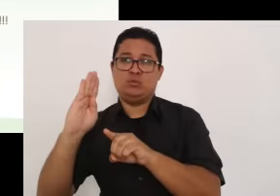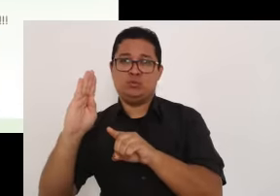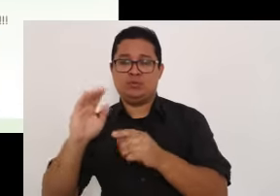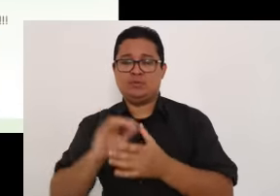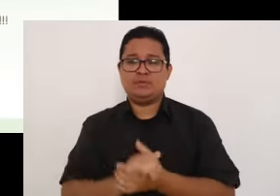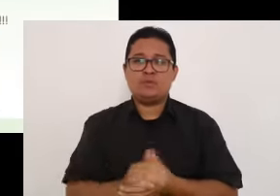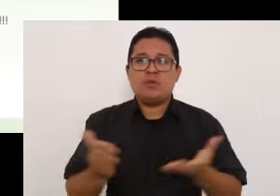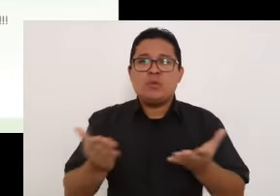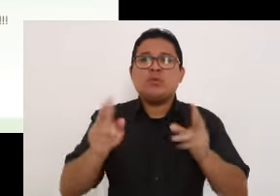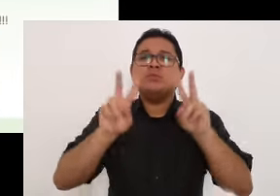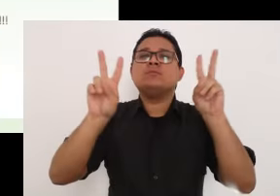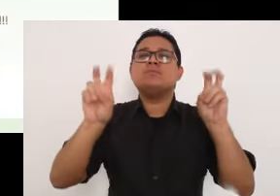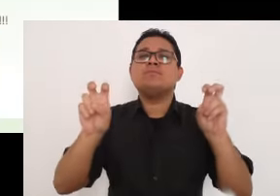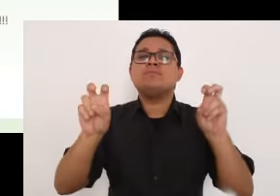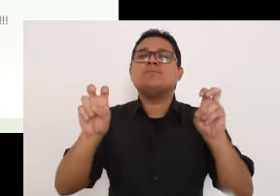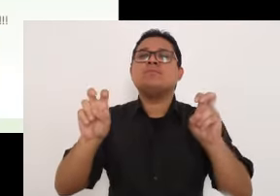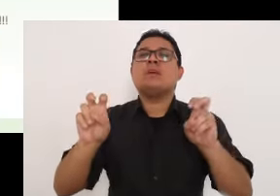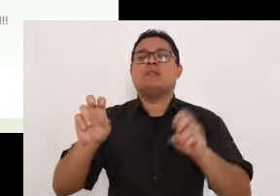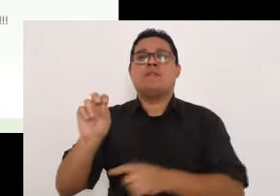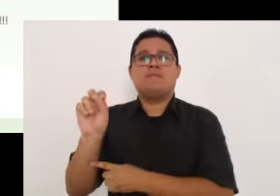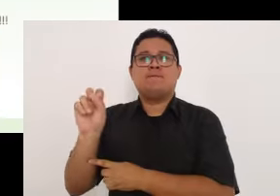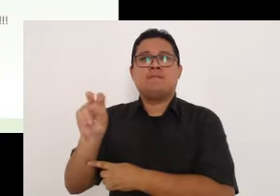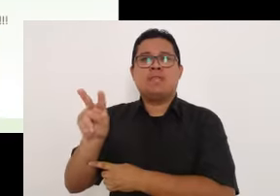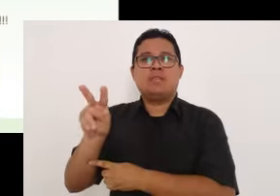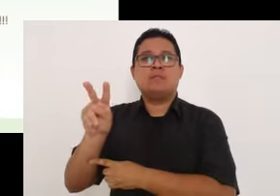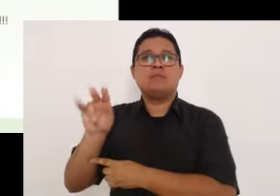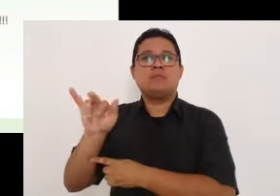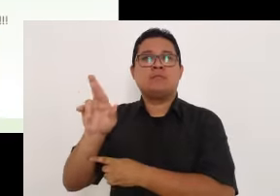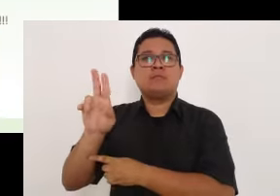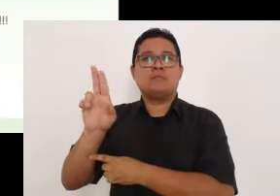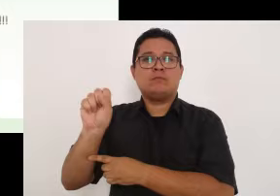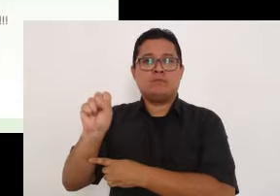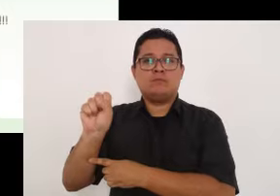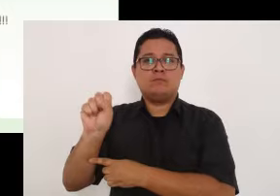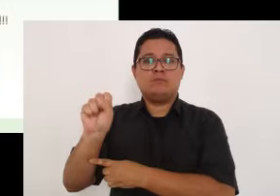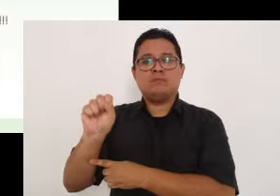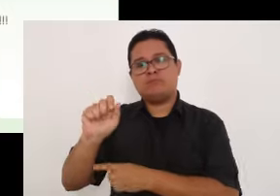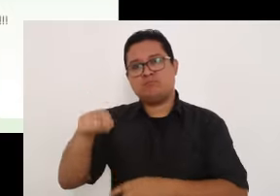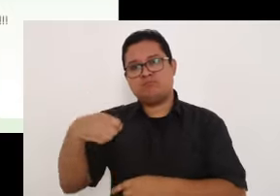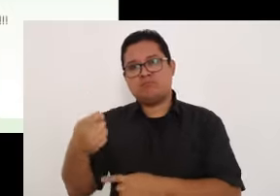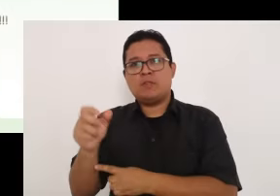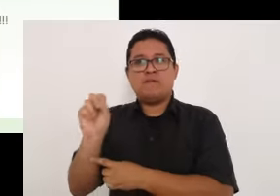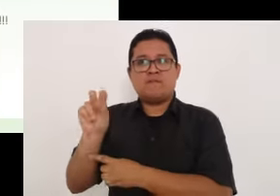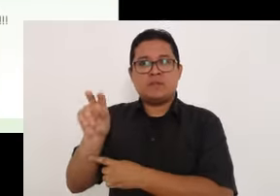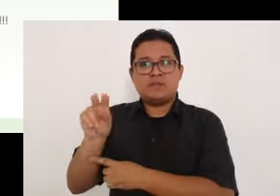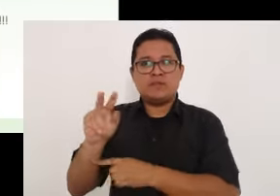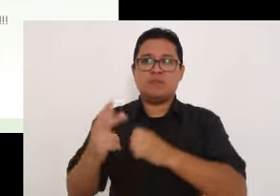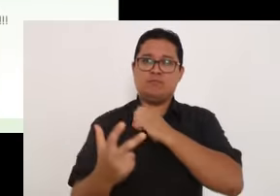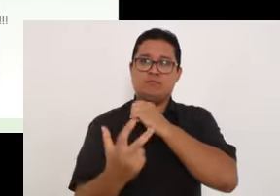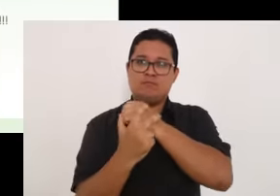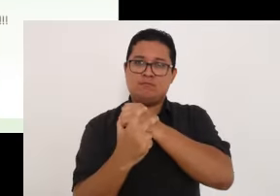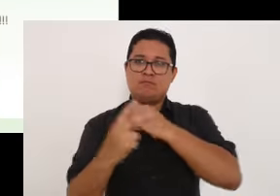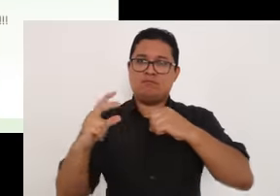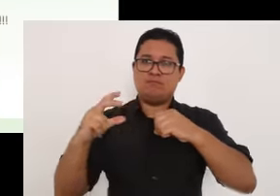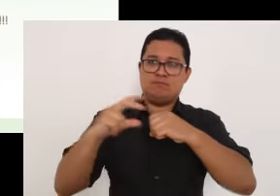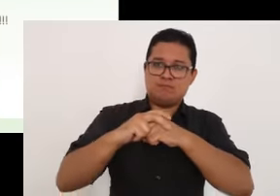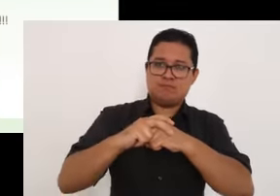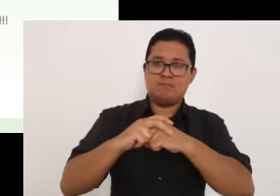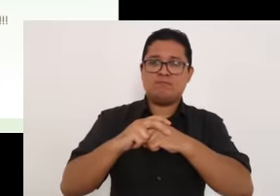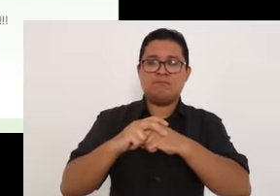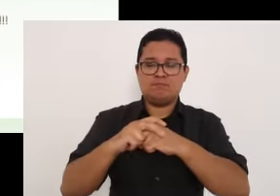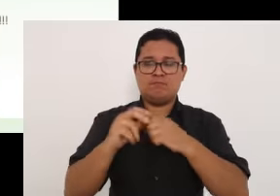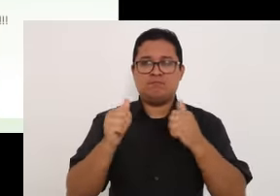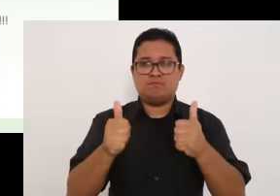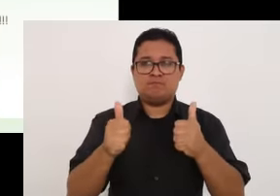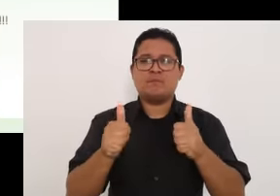vírus, sobre o que está acontecendo aí um pouco no mundo. Nesse primeiro momento, a gente vai ter uma aula mais pura ali de